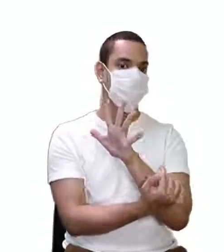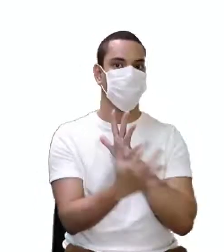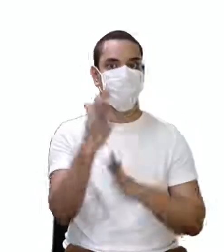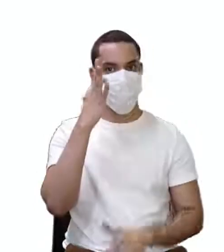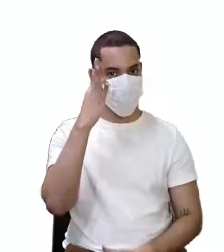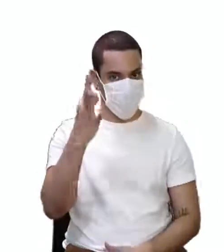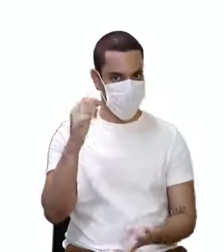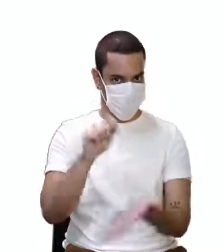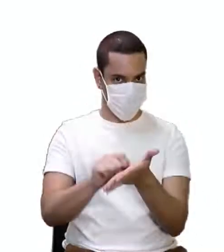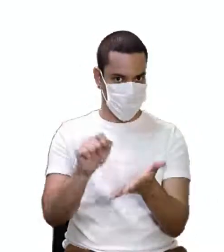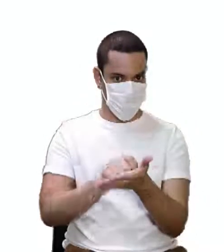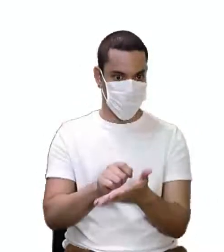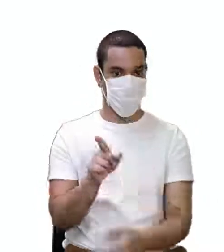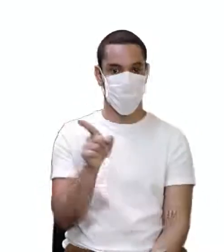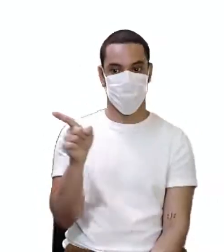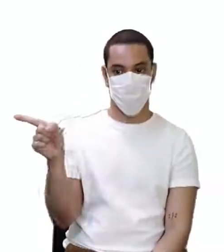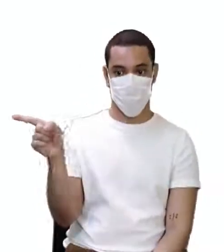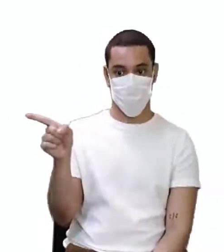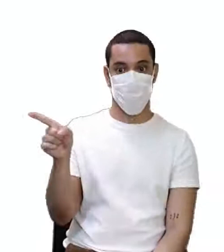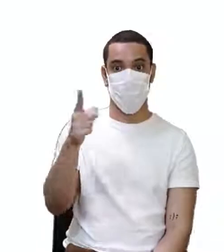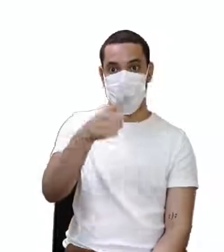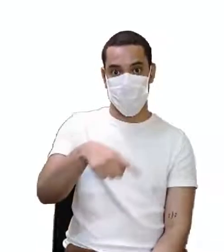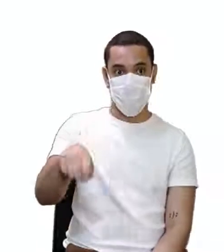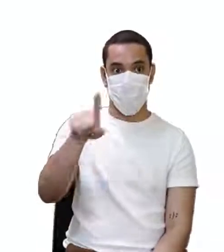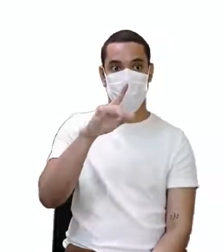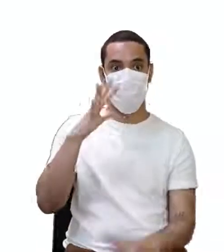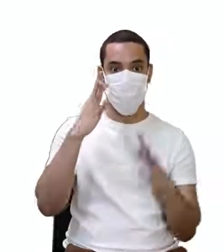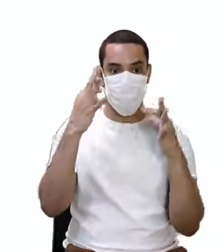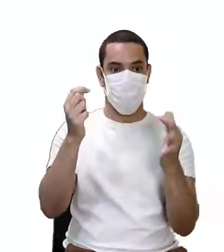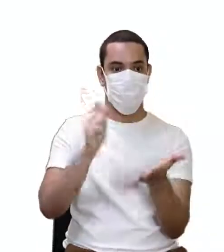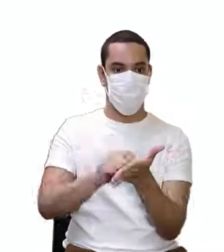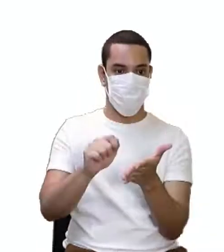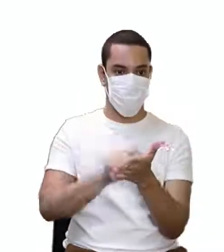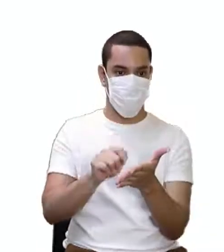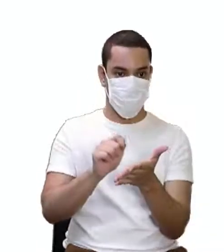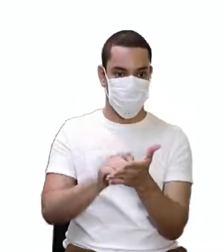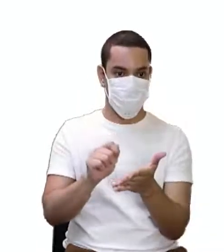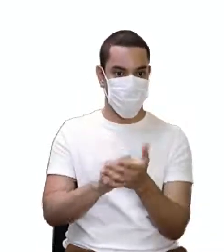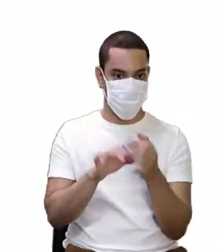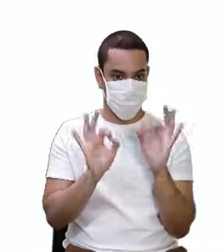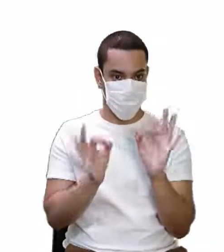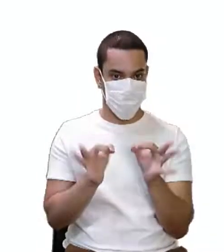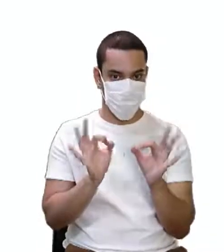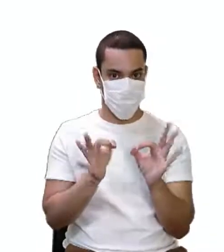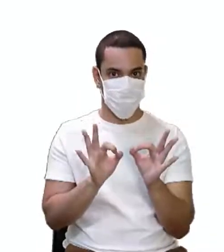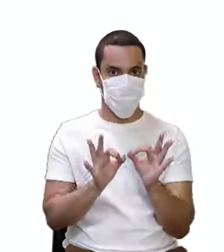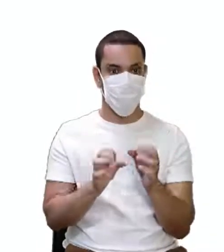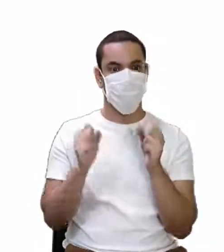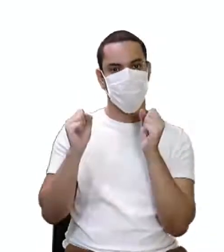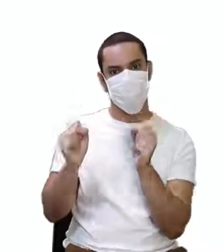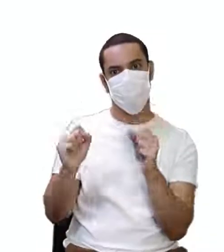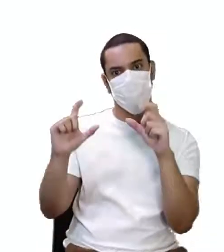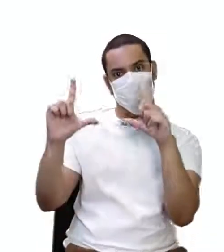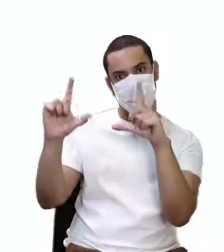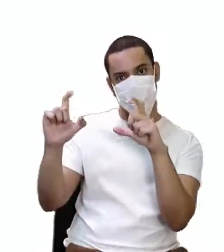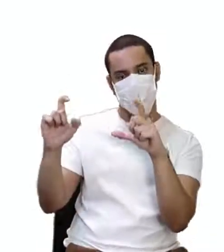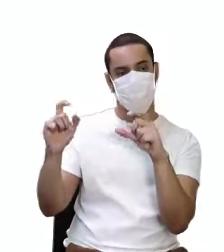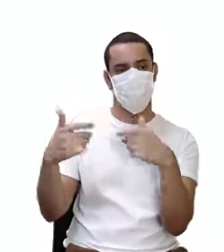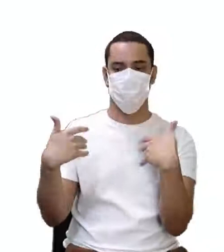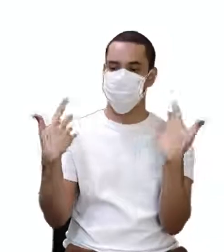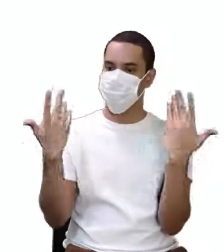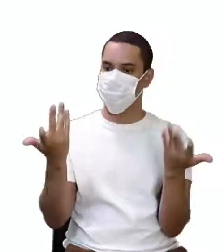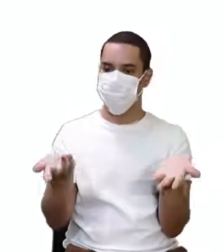atenção e anota aí, vou falar devagarzinho para dar tempo para você anotar. Professora, mas eu posso fazer um print, posso bater uma foto, posso